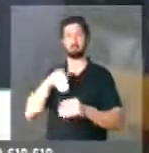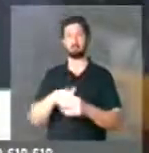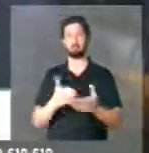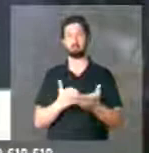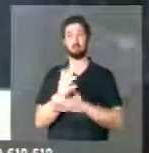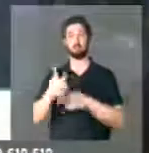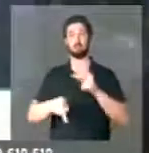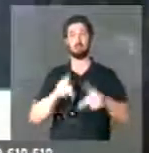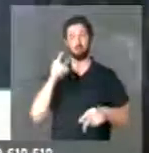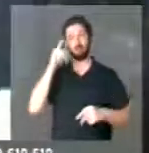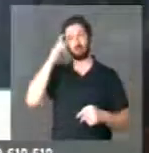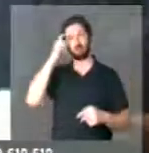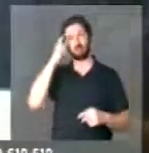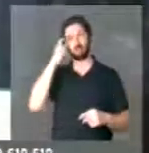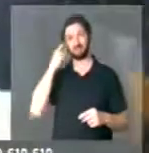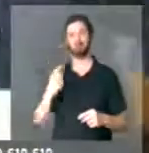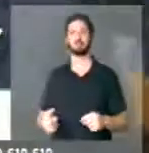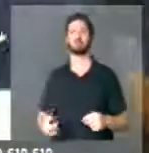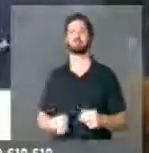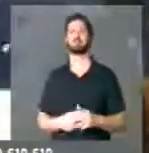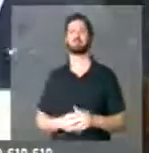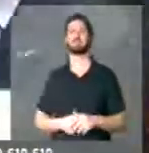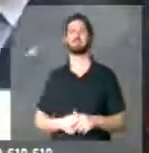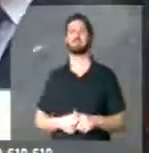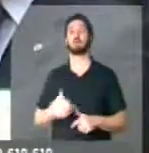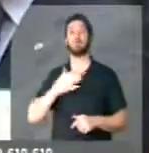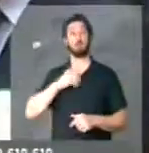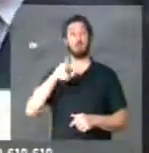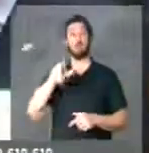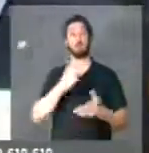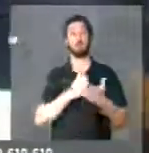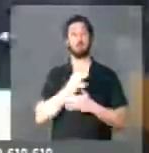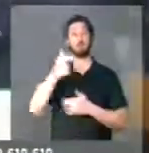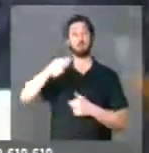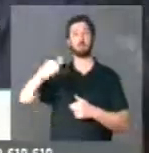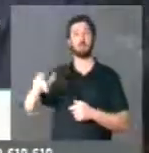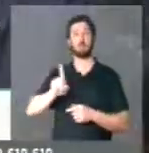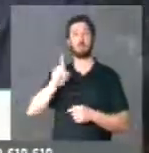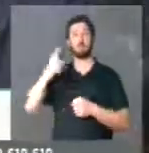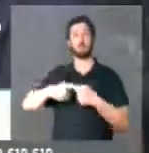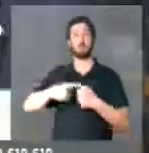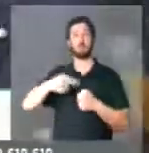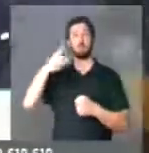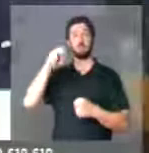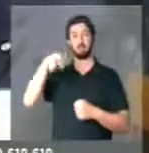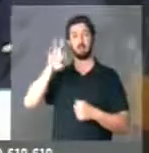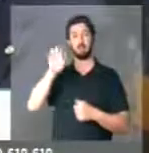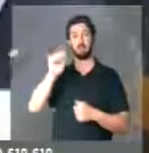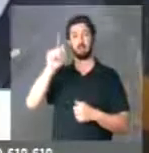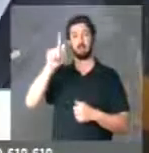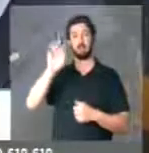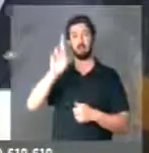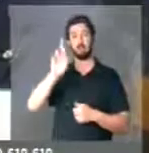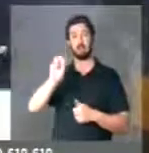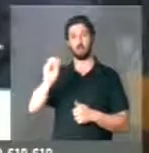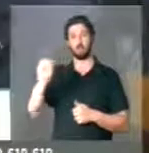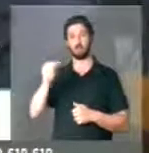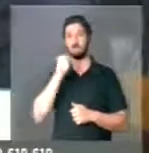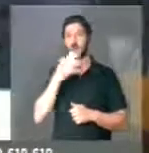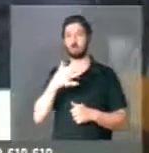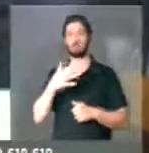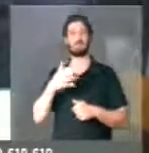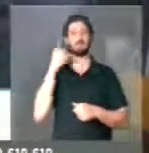pela população nessas eleições. Meu irmão é prefeito, foi reeleito da cidade de Ponta Grossa, mas aos parlamentares, bons parlamentares